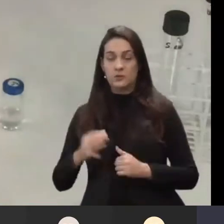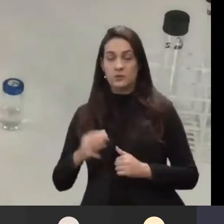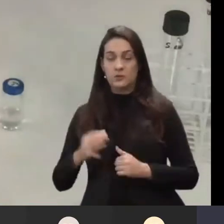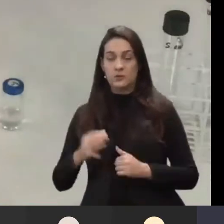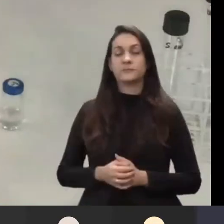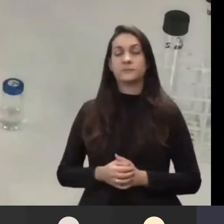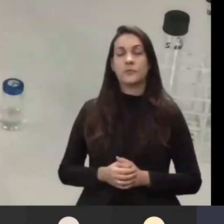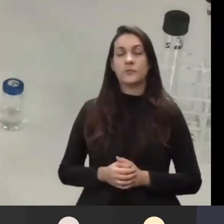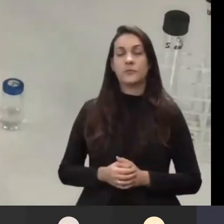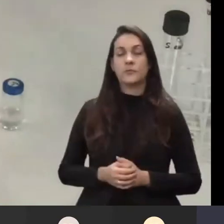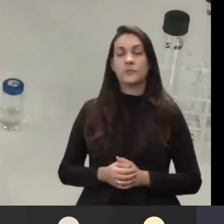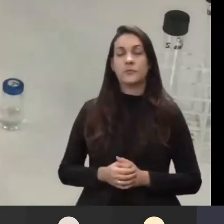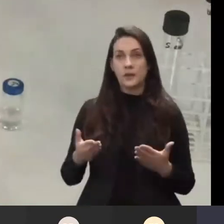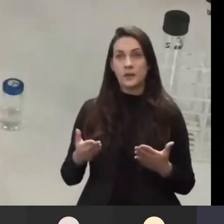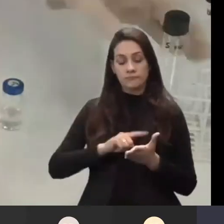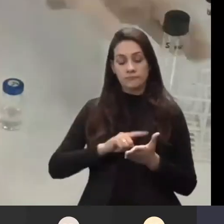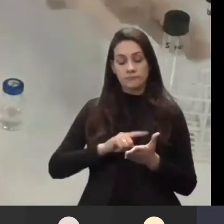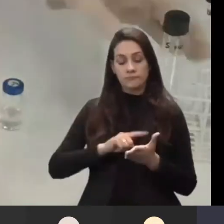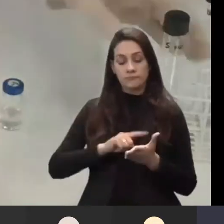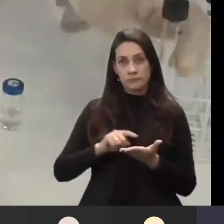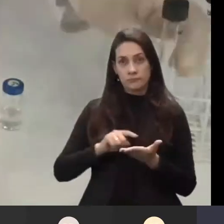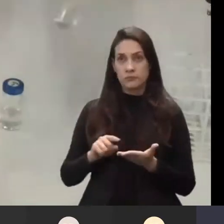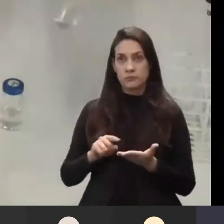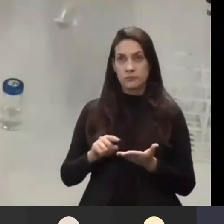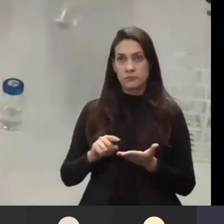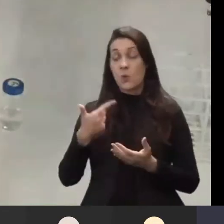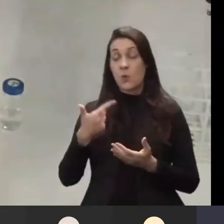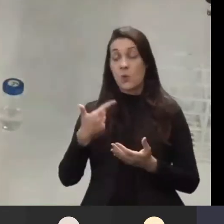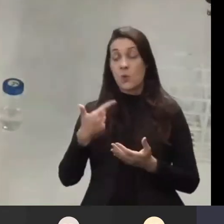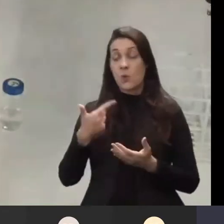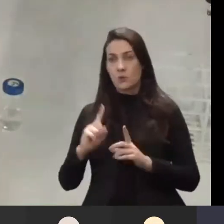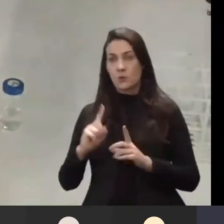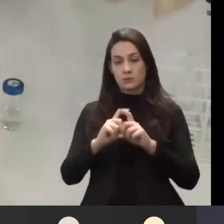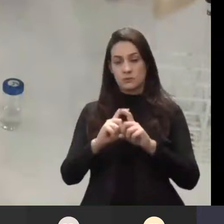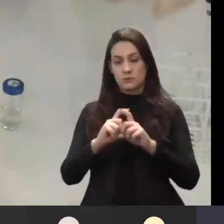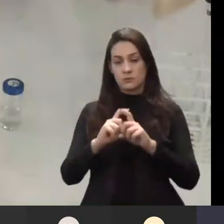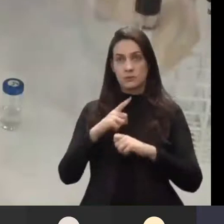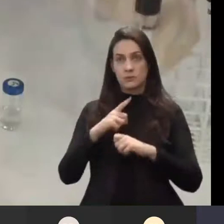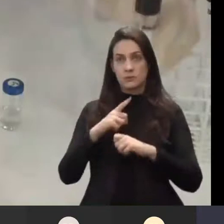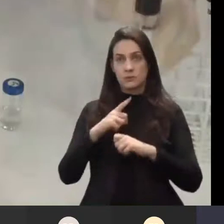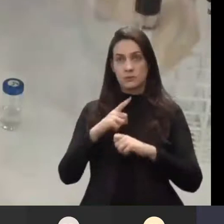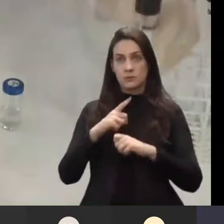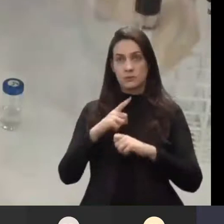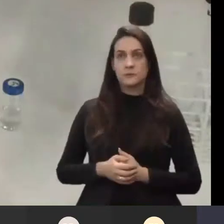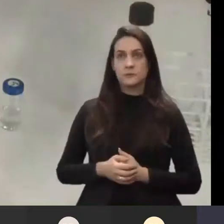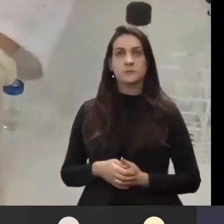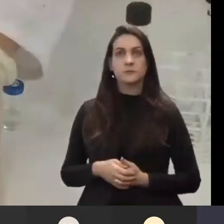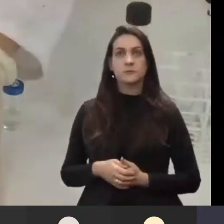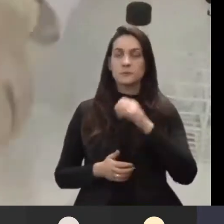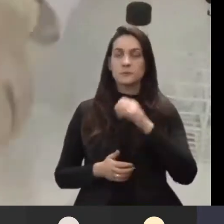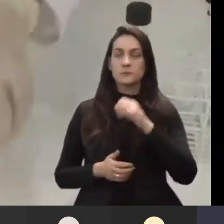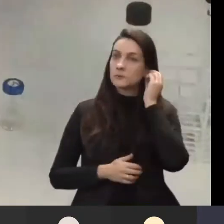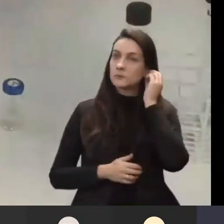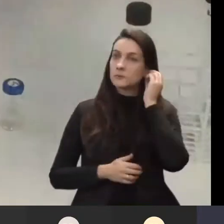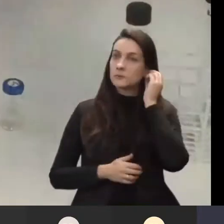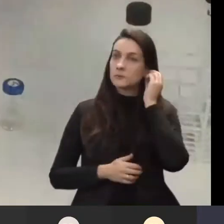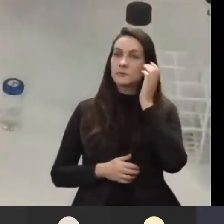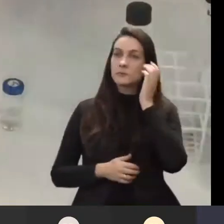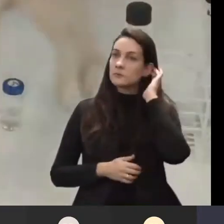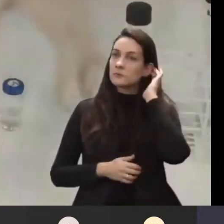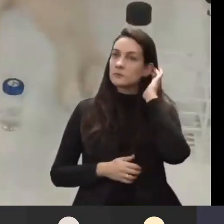E agora nós vamos realizar a estria semeadura com a outra bactéria, com o Staphylococcus aureus. Então, neste procedimento,